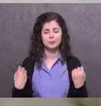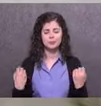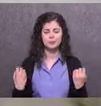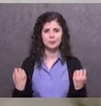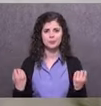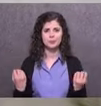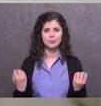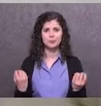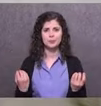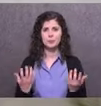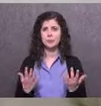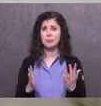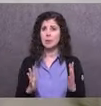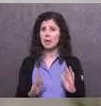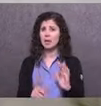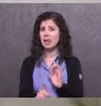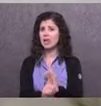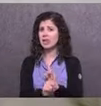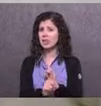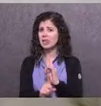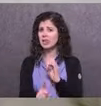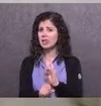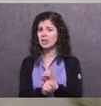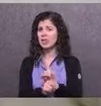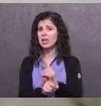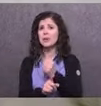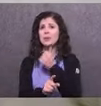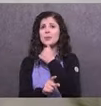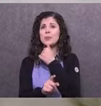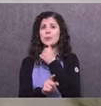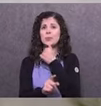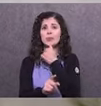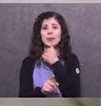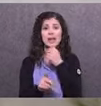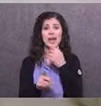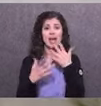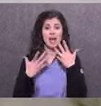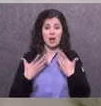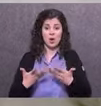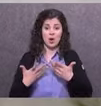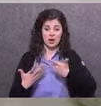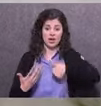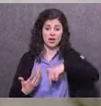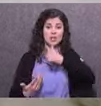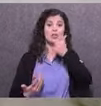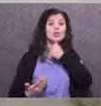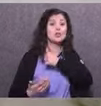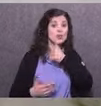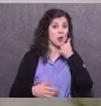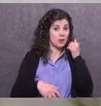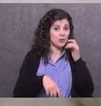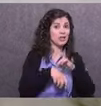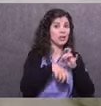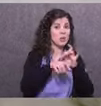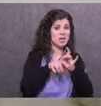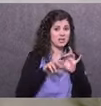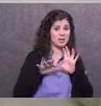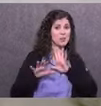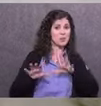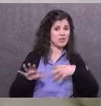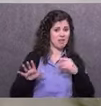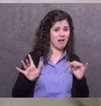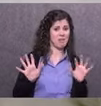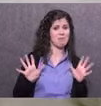É também o grito de ajuda de todos nós que hoje sofremos o flagelo da pandemia.